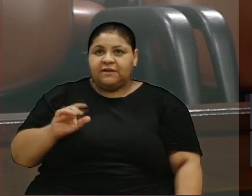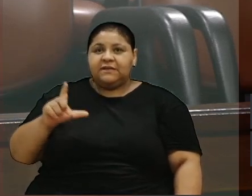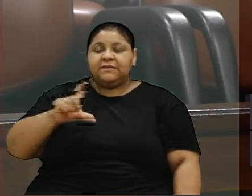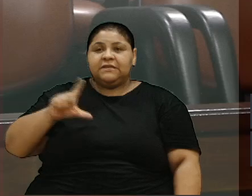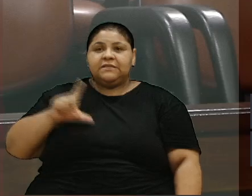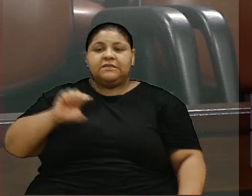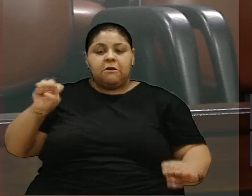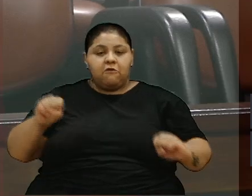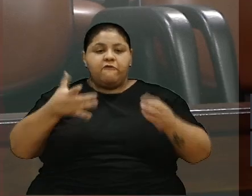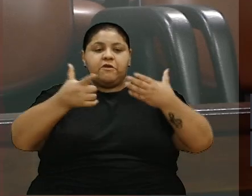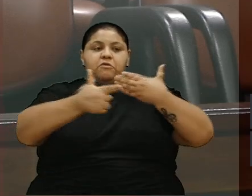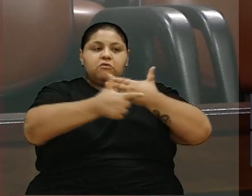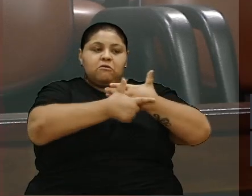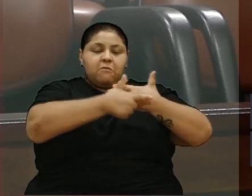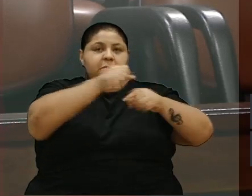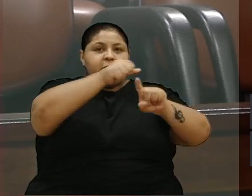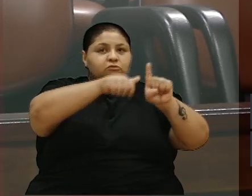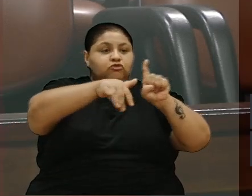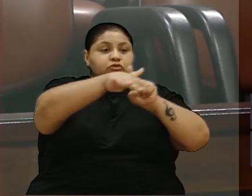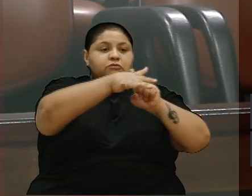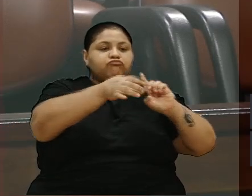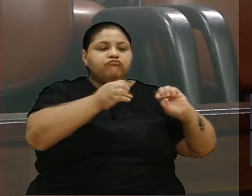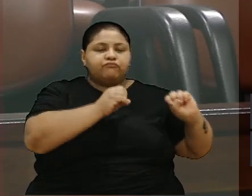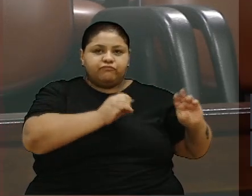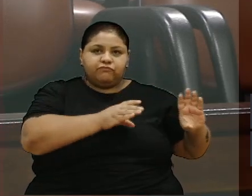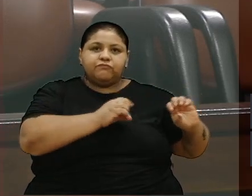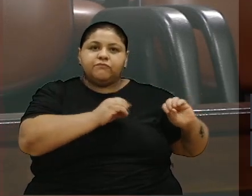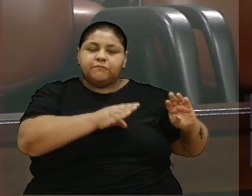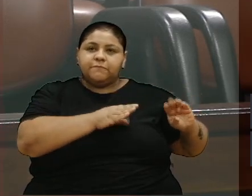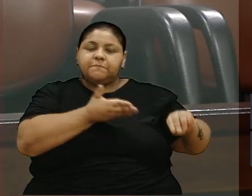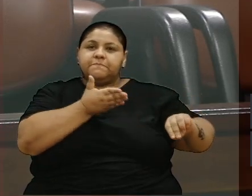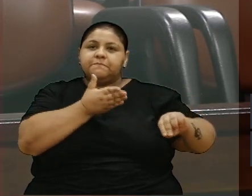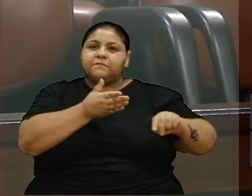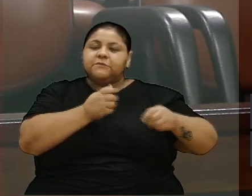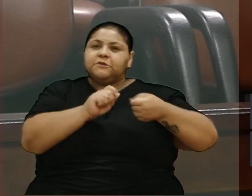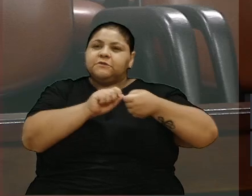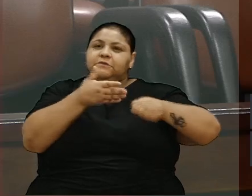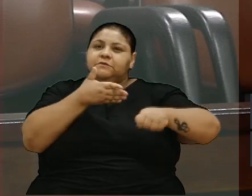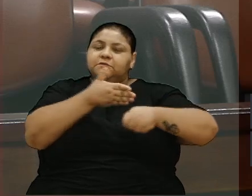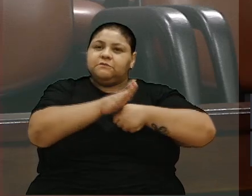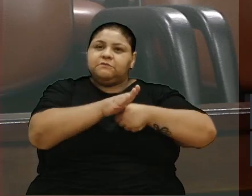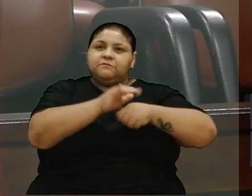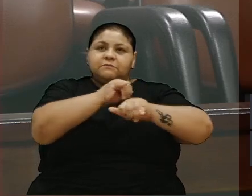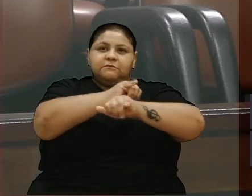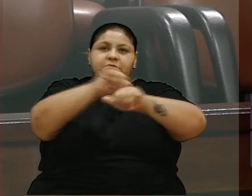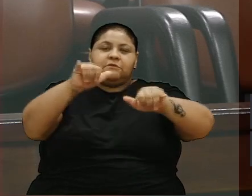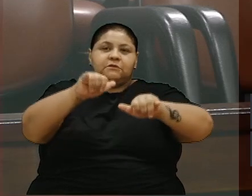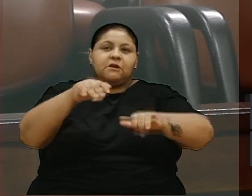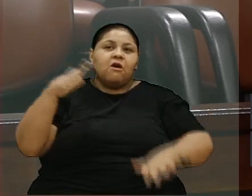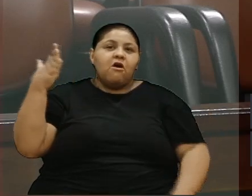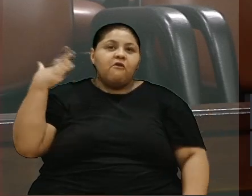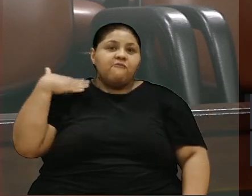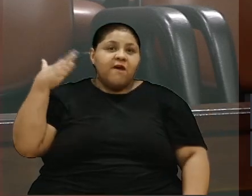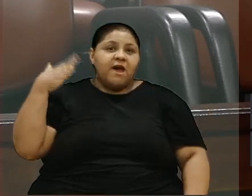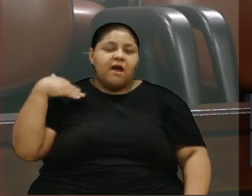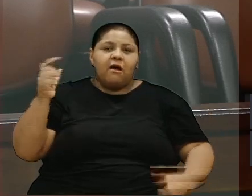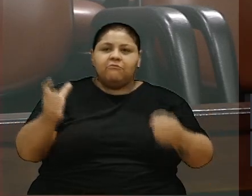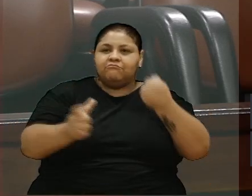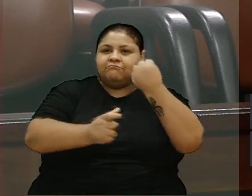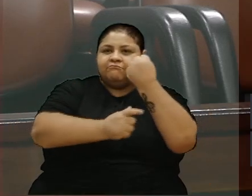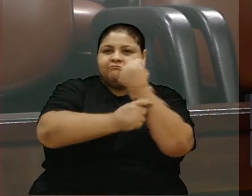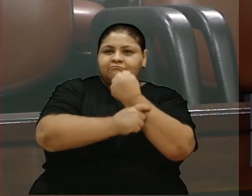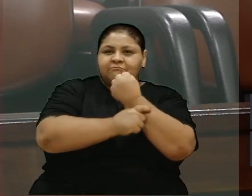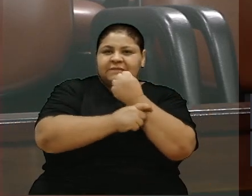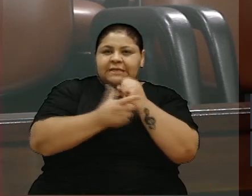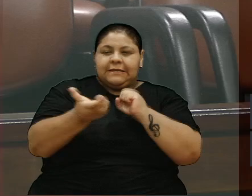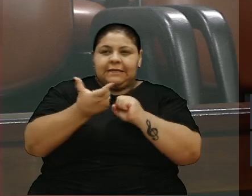papel social e educativo, sendo parte integrante da campanha Verão Seguro, que visa